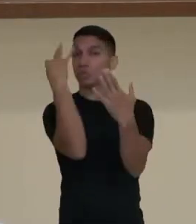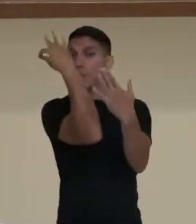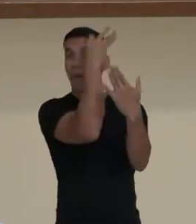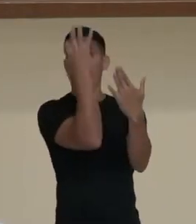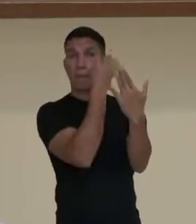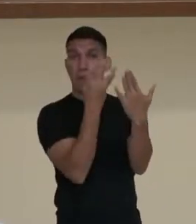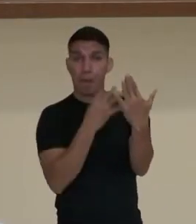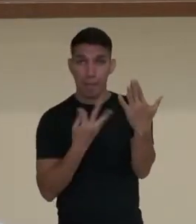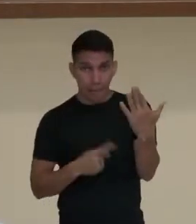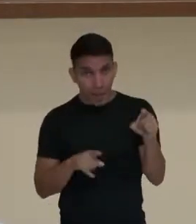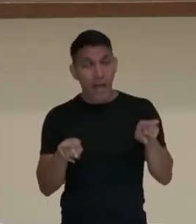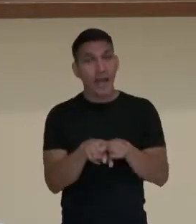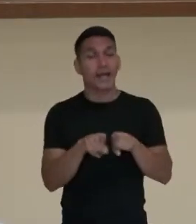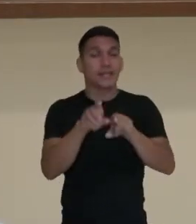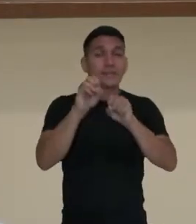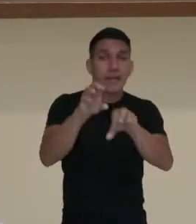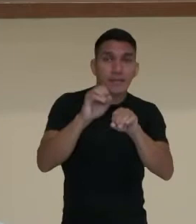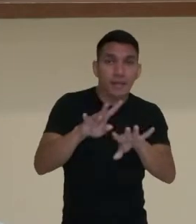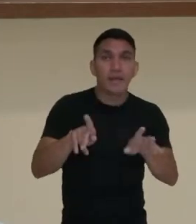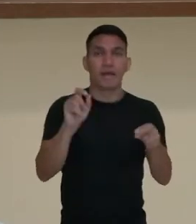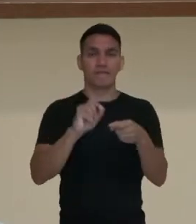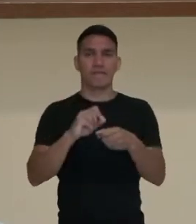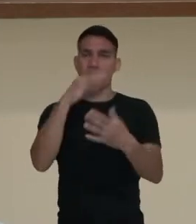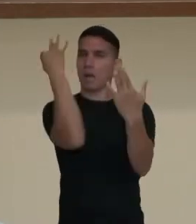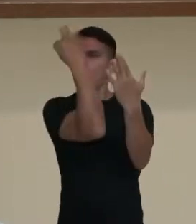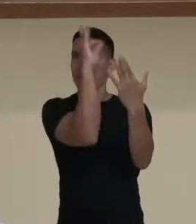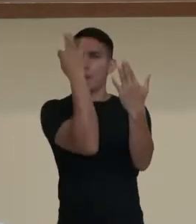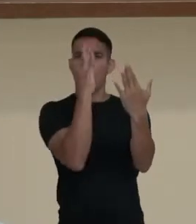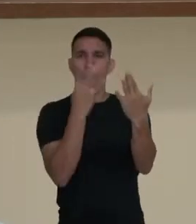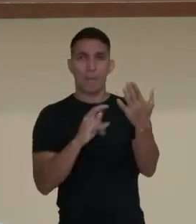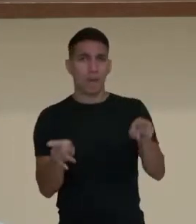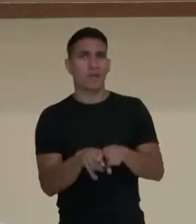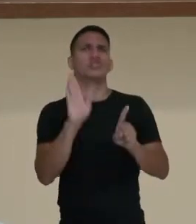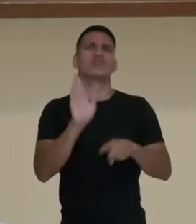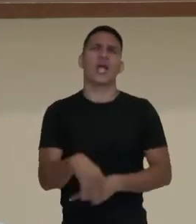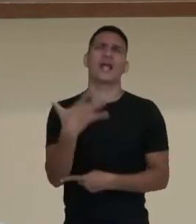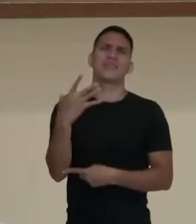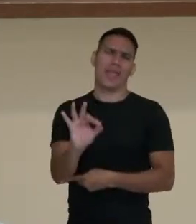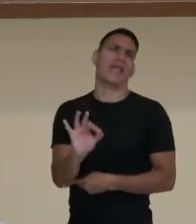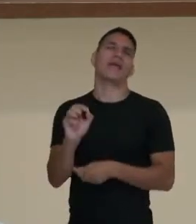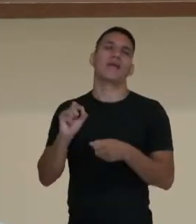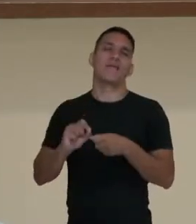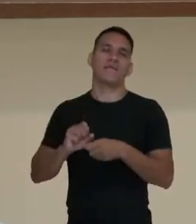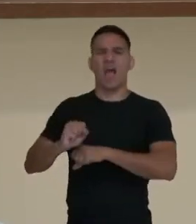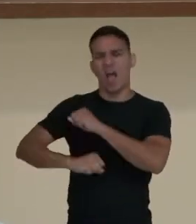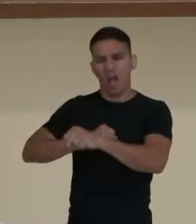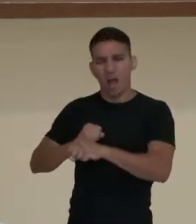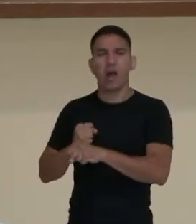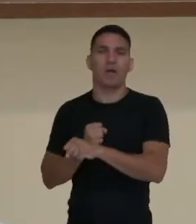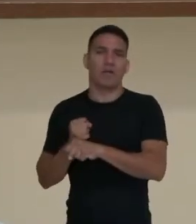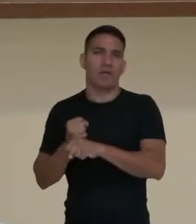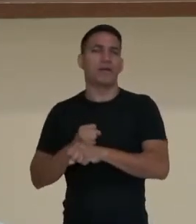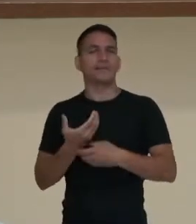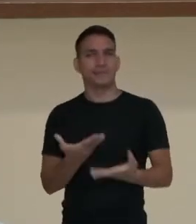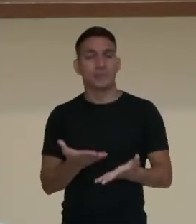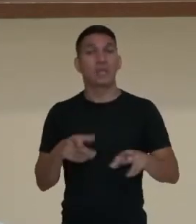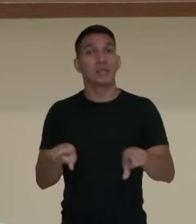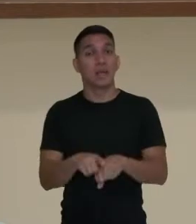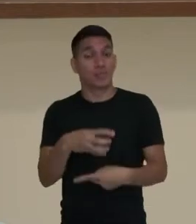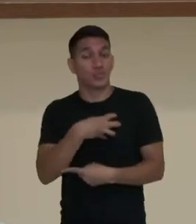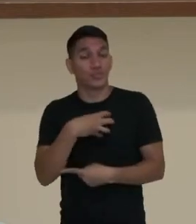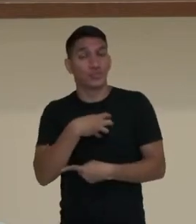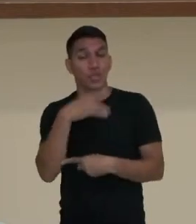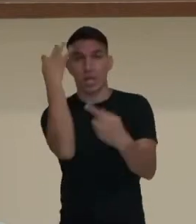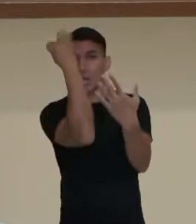que ensina a fazer maquiagens, diz que ela já está há 10 anos fazendo isso e que o estilo de maquiagem dela